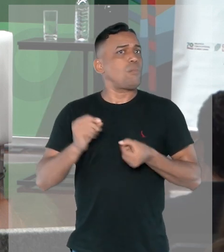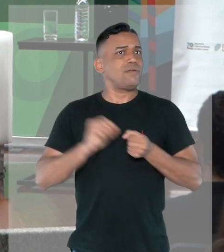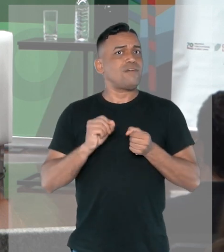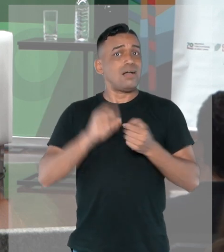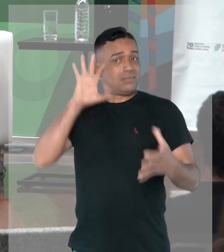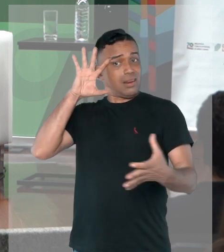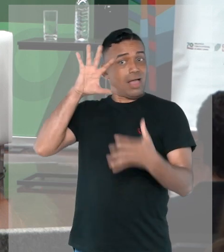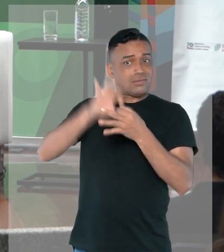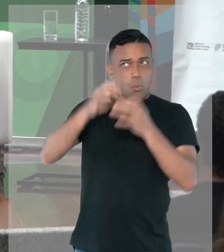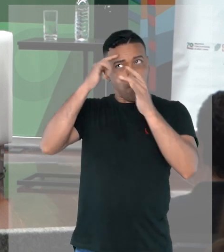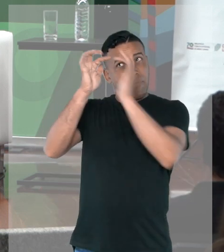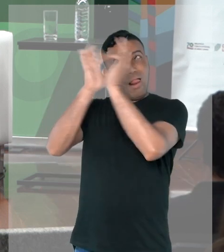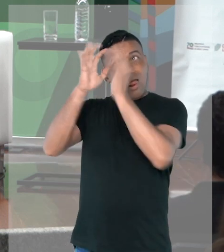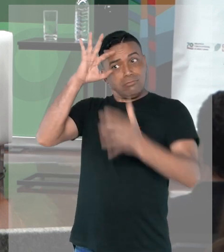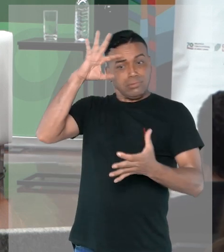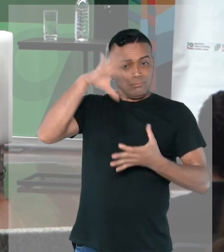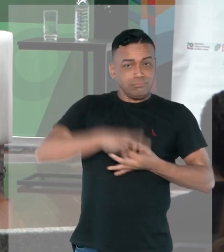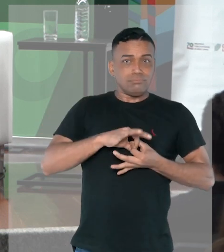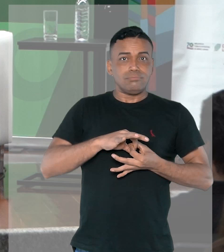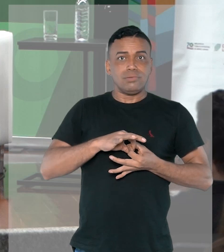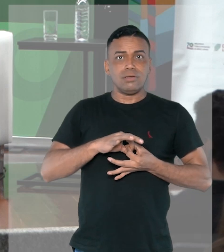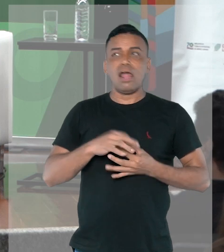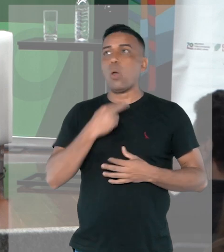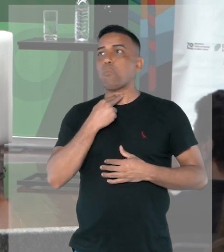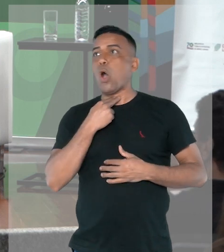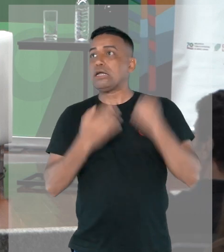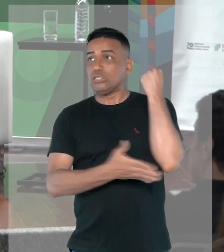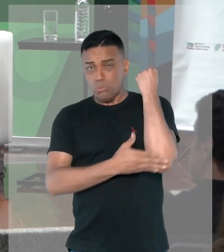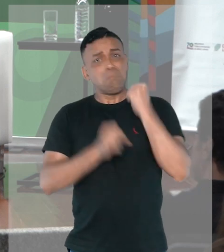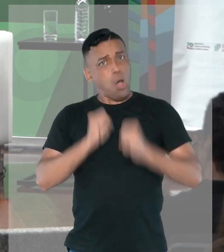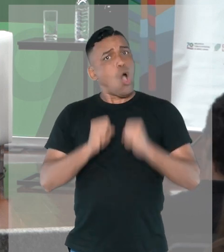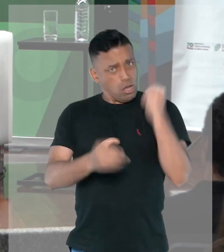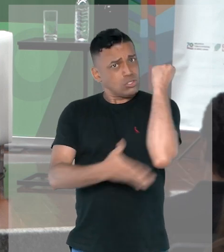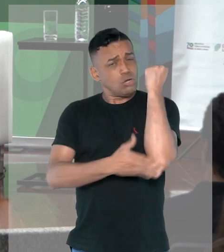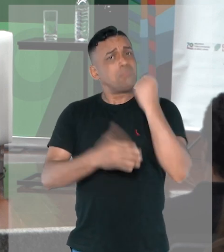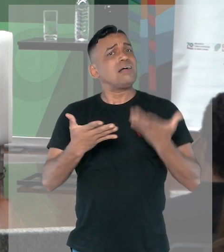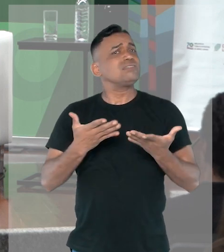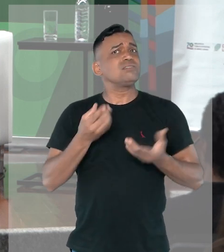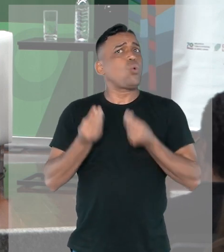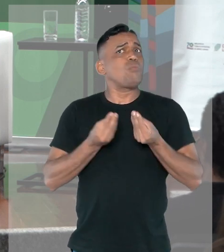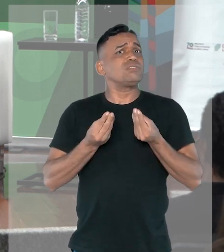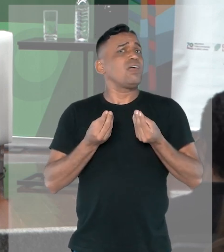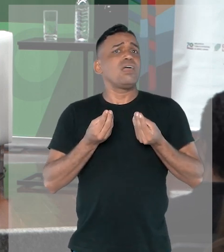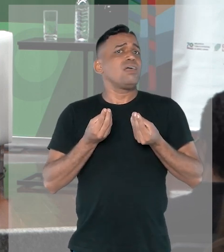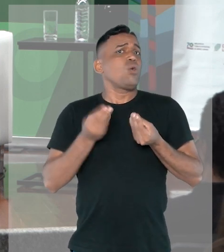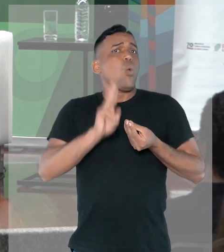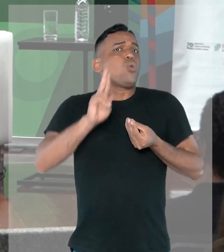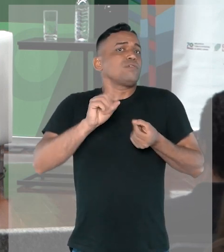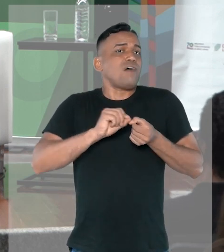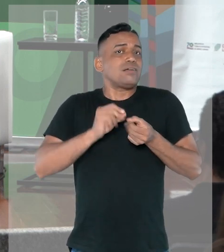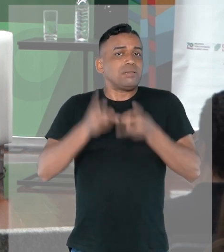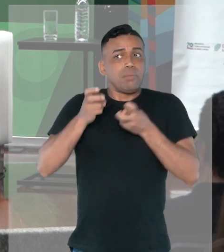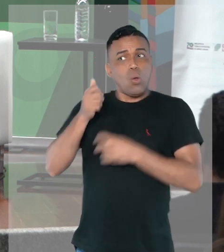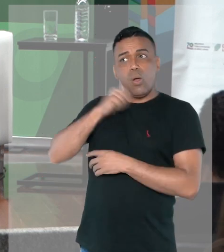fazemos conexões neurais? Não é dizer que você não pode ter ciúmes, pode ter os ciúmes que quiser, mas o que você faz com seus ciúmes? Já percebeu